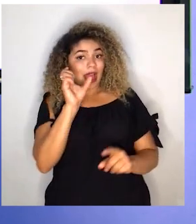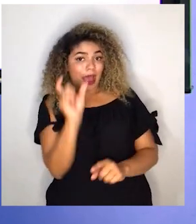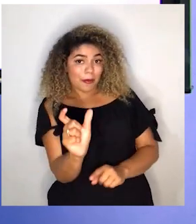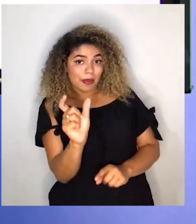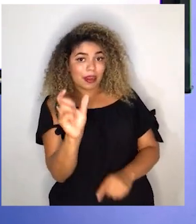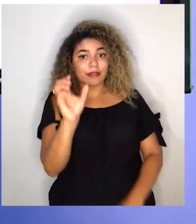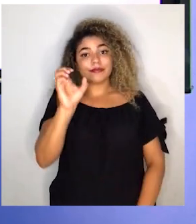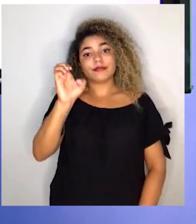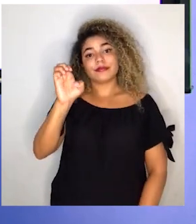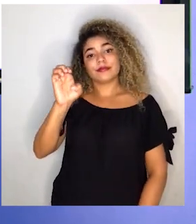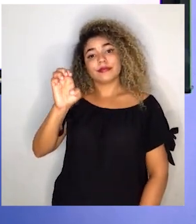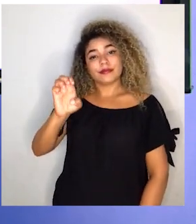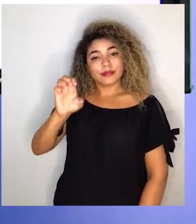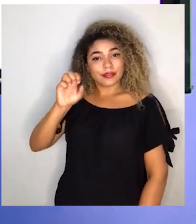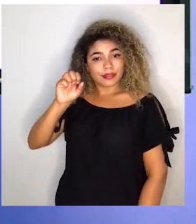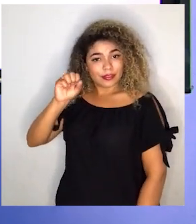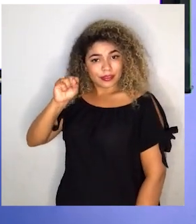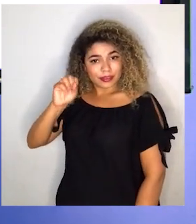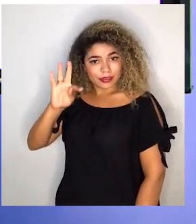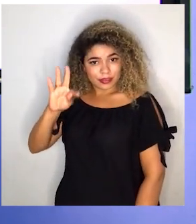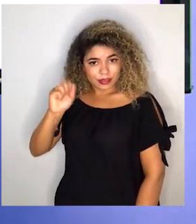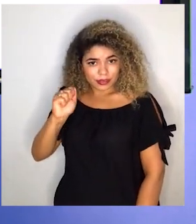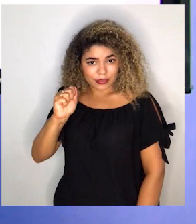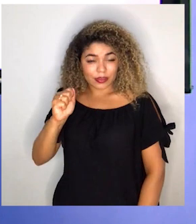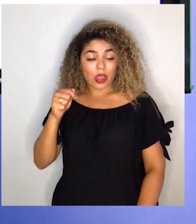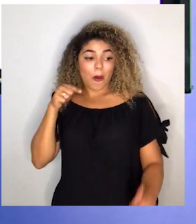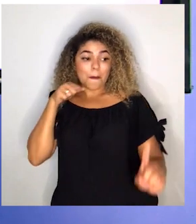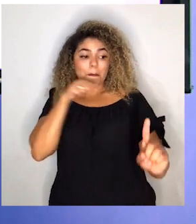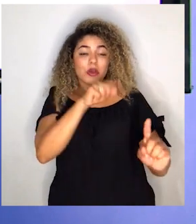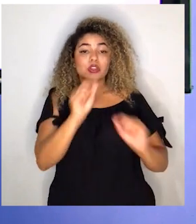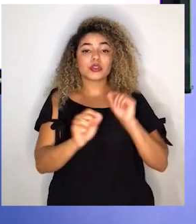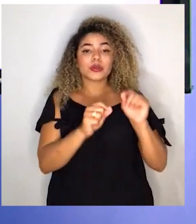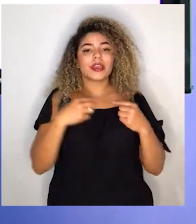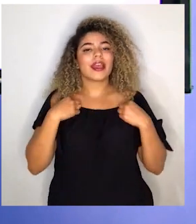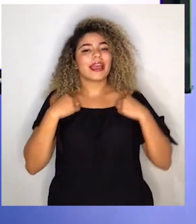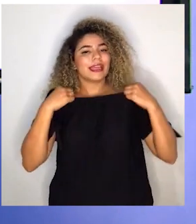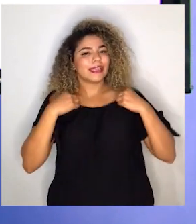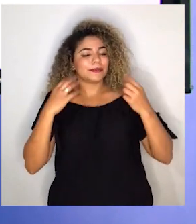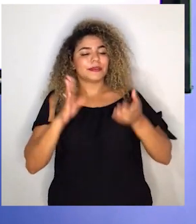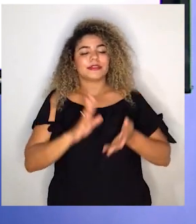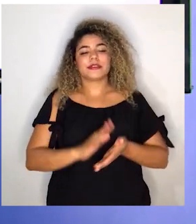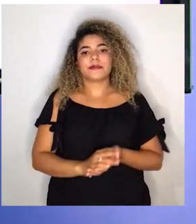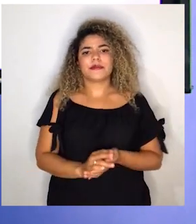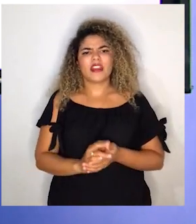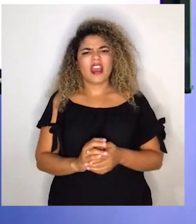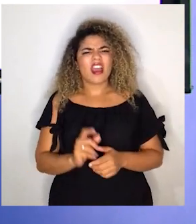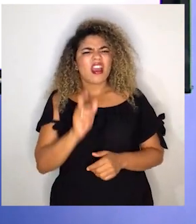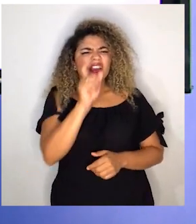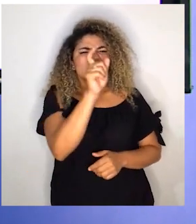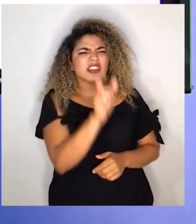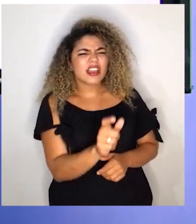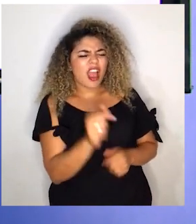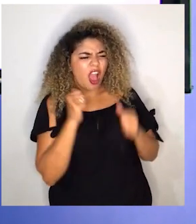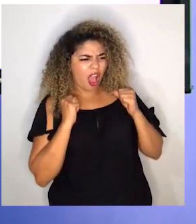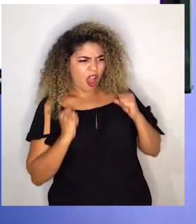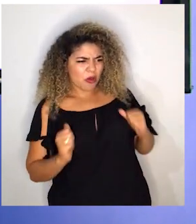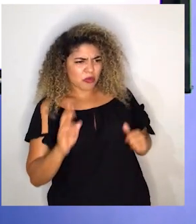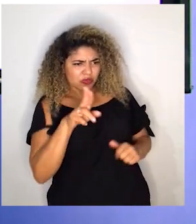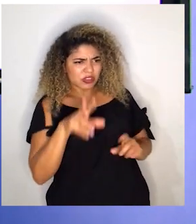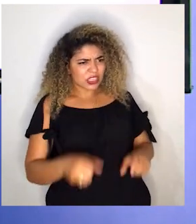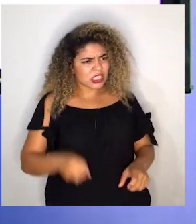caso, utilizamos o pronome demonstrativo esta para indicar a camisa. De quem é essa bolsa que você